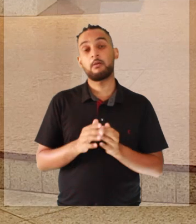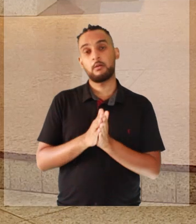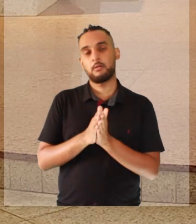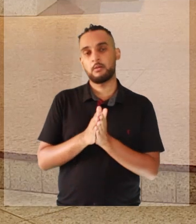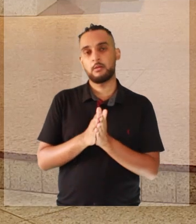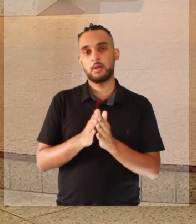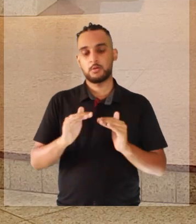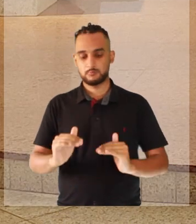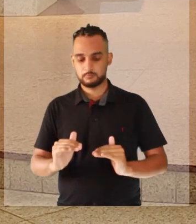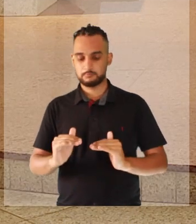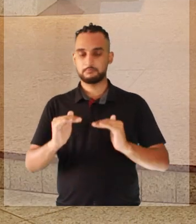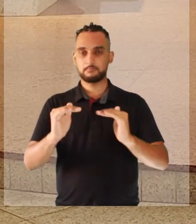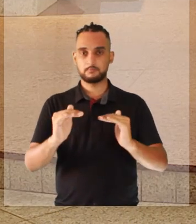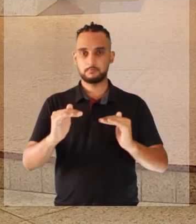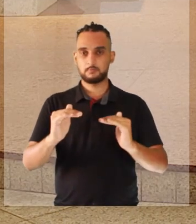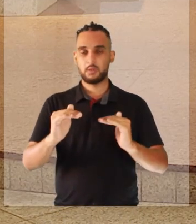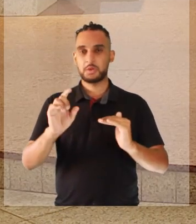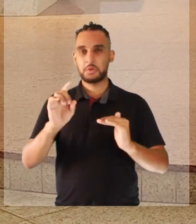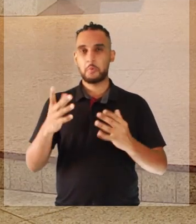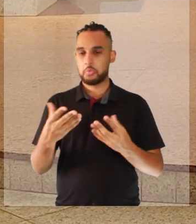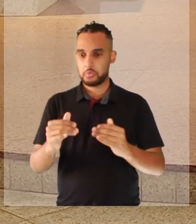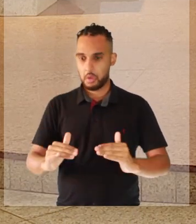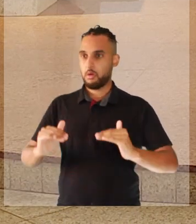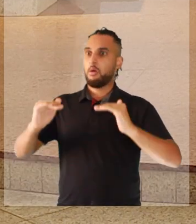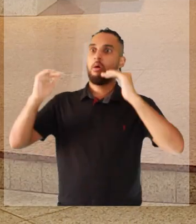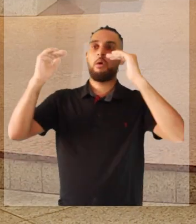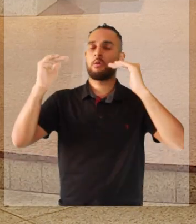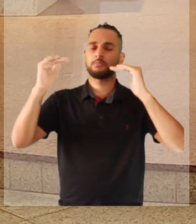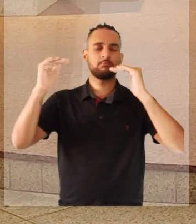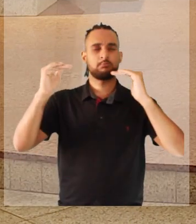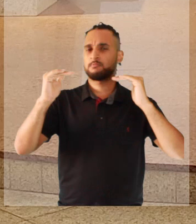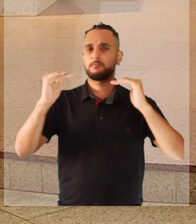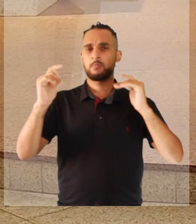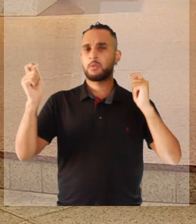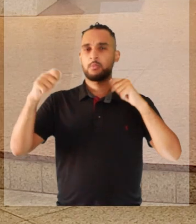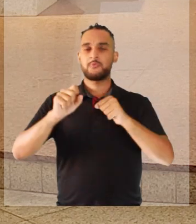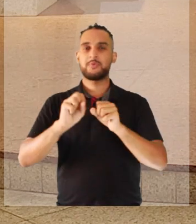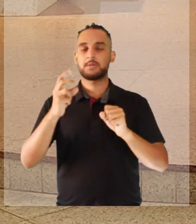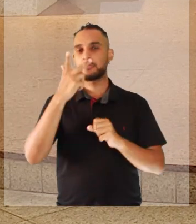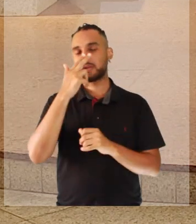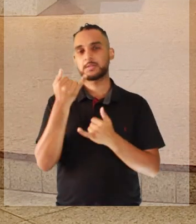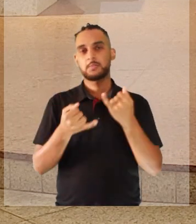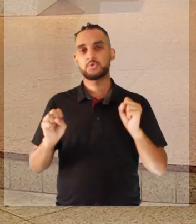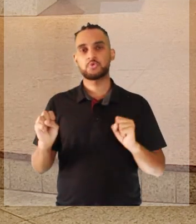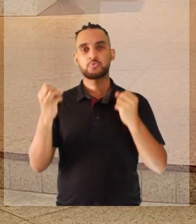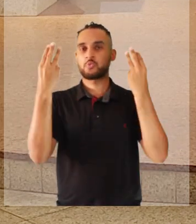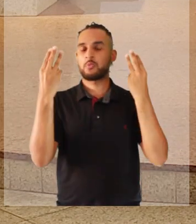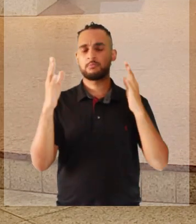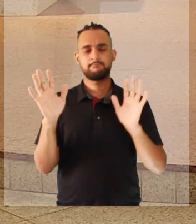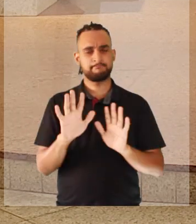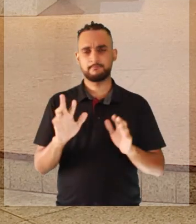o presbitério não se trata de uma elevação exagerada para fazer